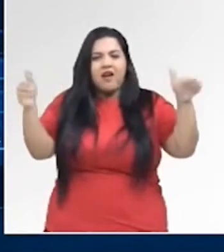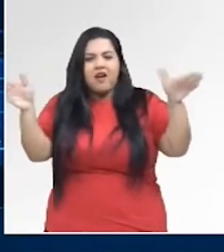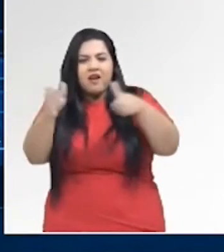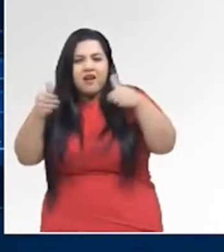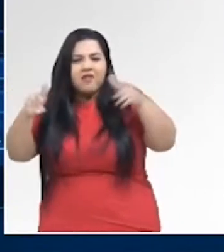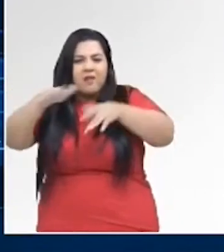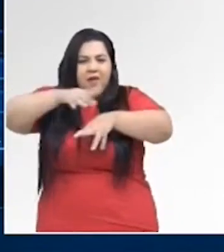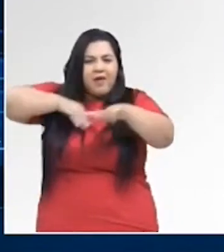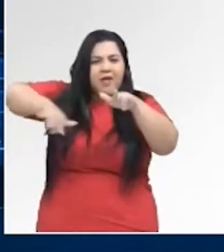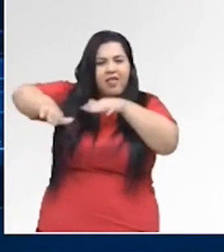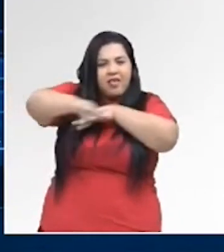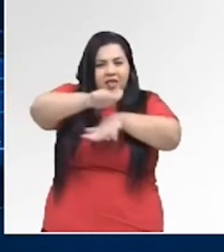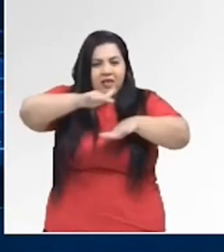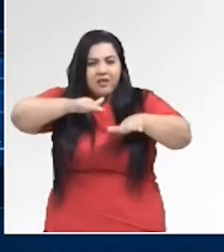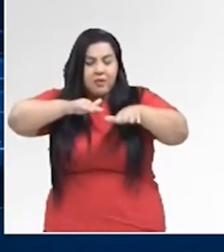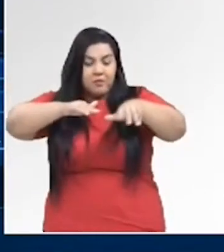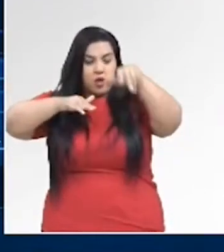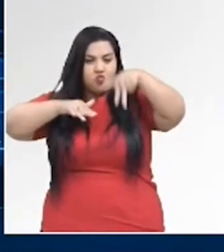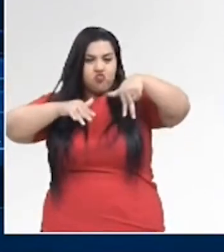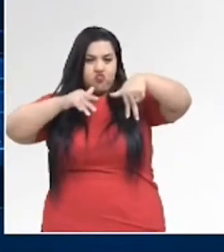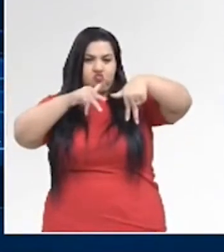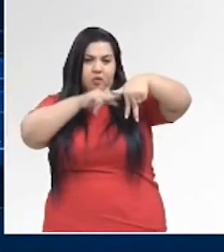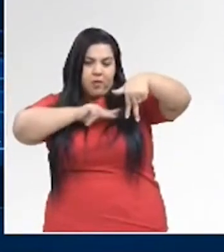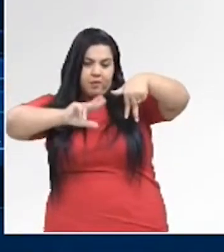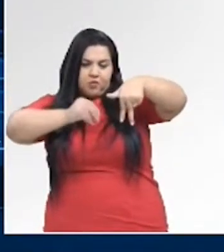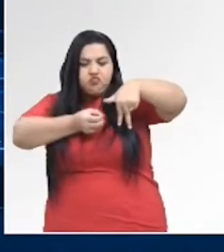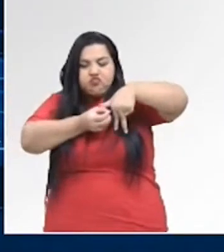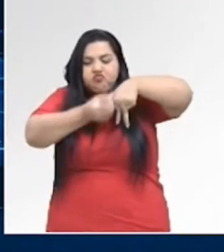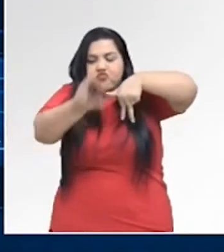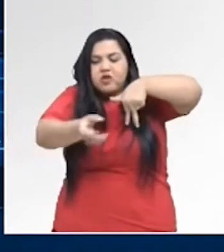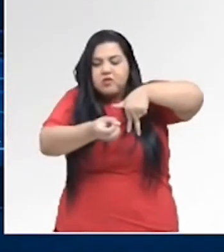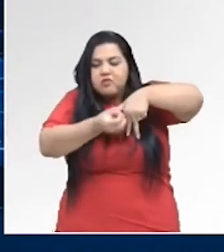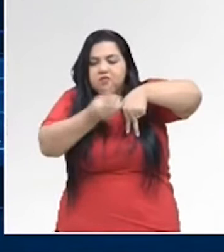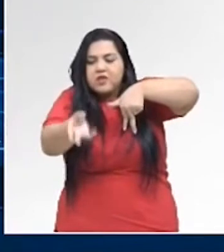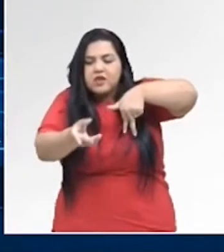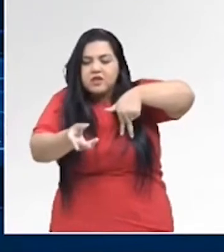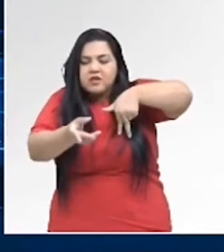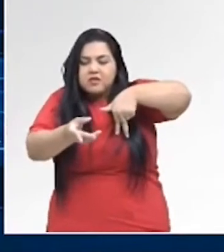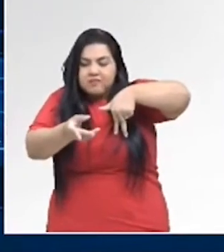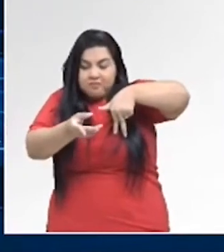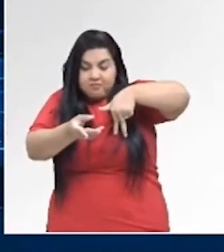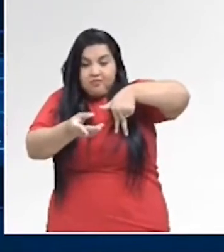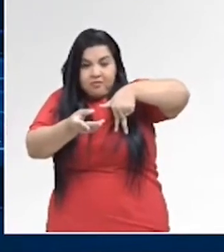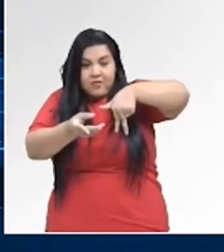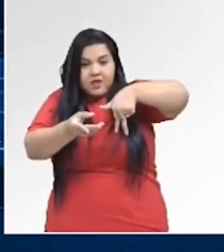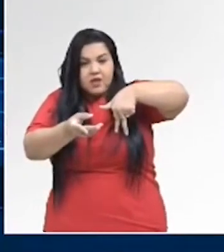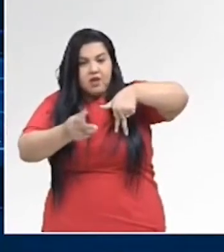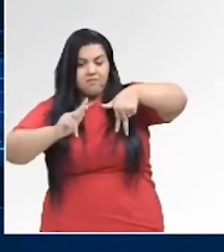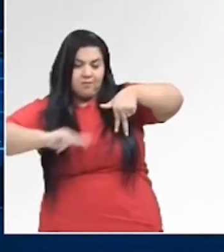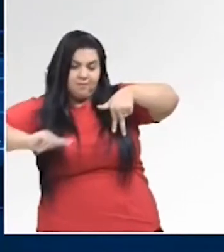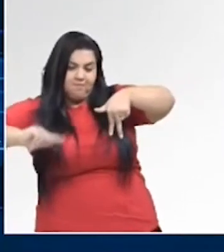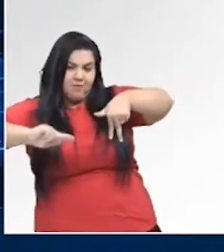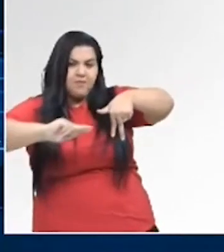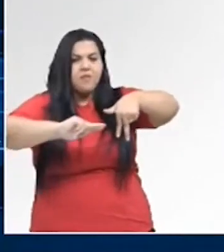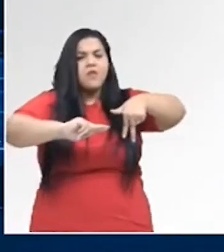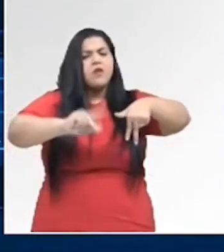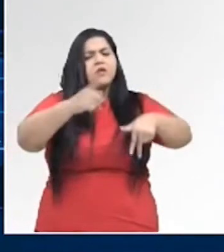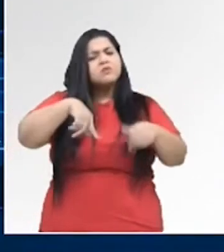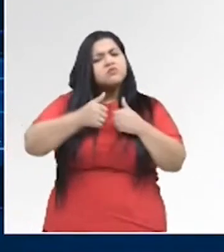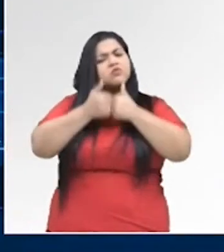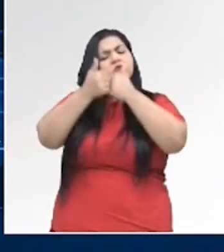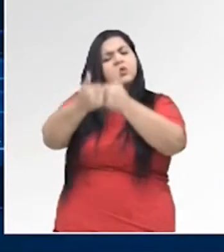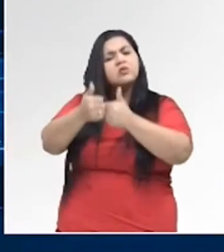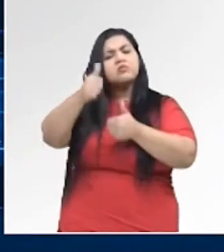se embaralhada, rodeando a preta que jogava os últimos punhados de milho. Vocês podem ter acompanhado